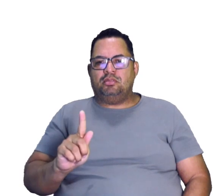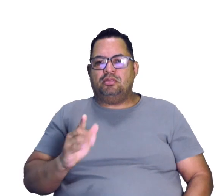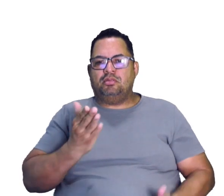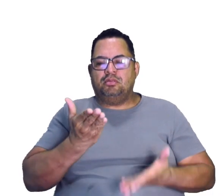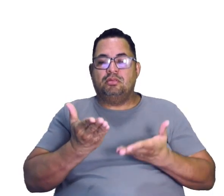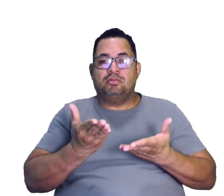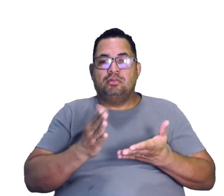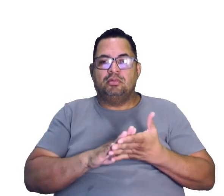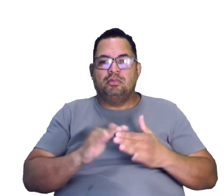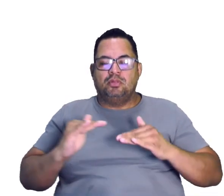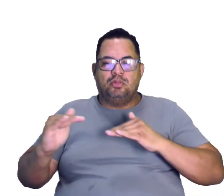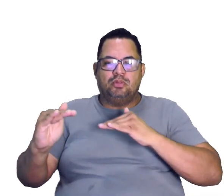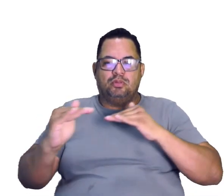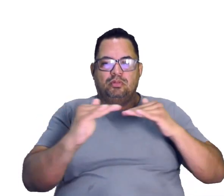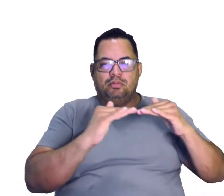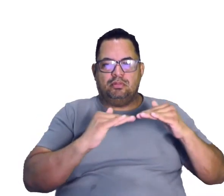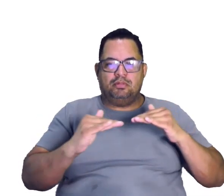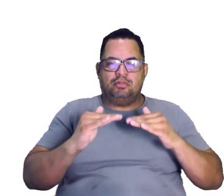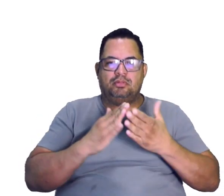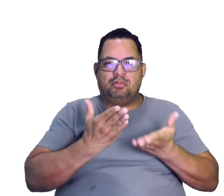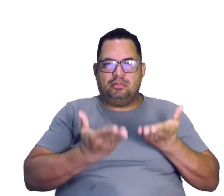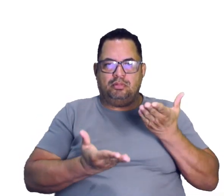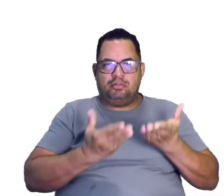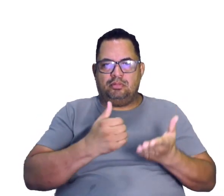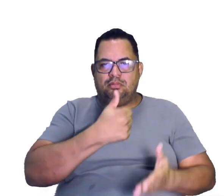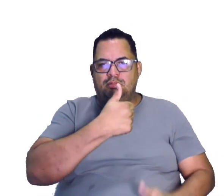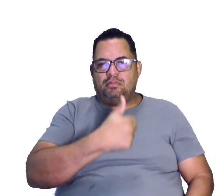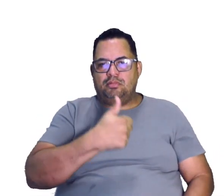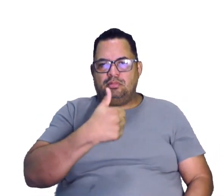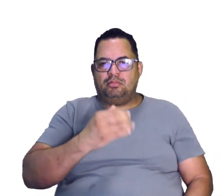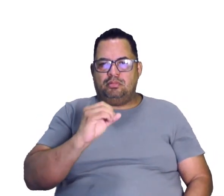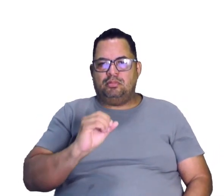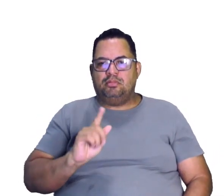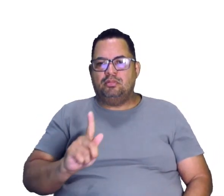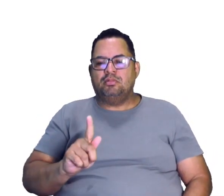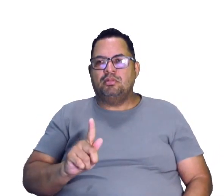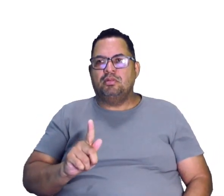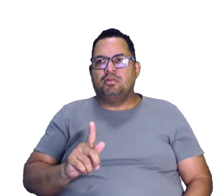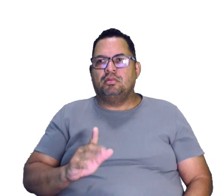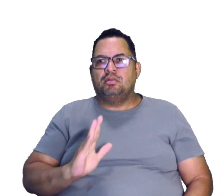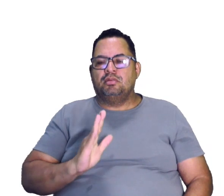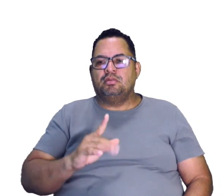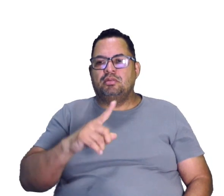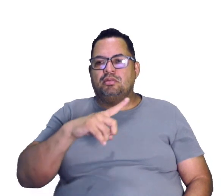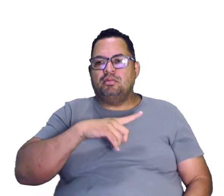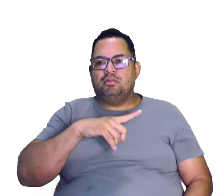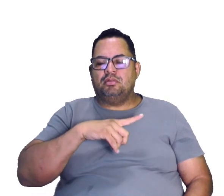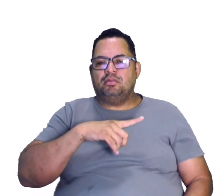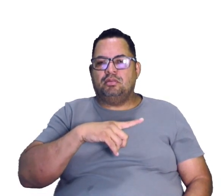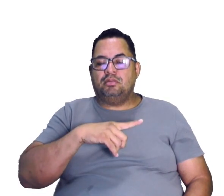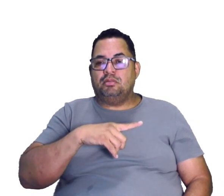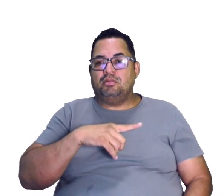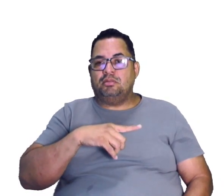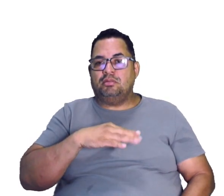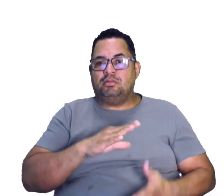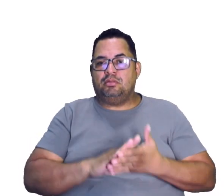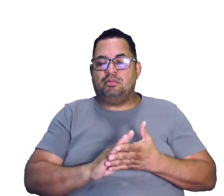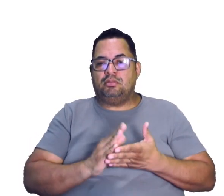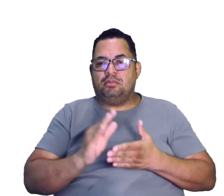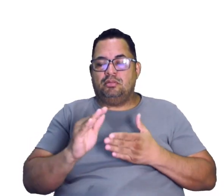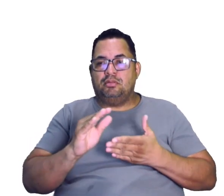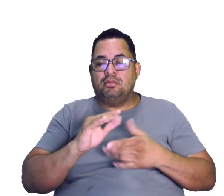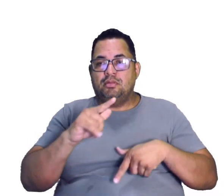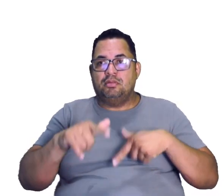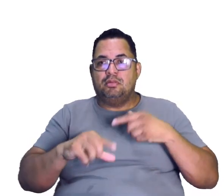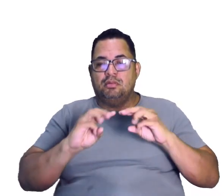padrão que um tomate vai estar pesando 110 gramas. Observe que eu já tenho uma grandeza, que é a massa sendo